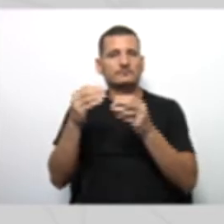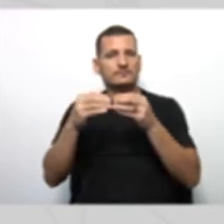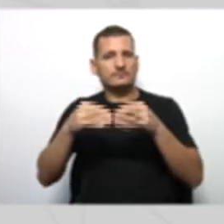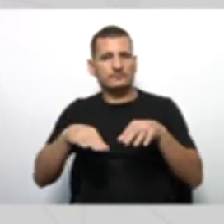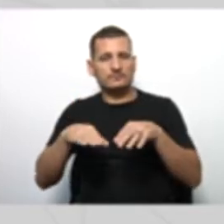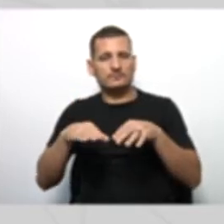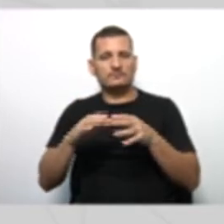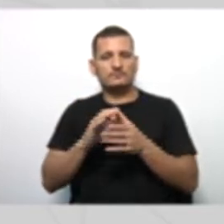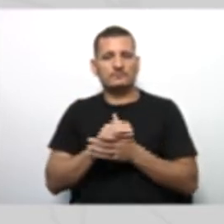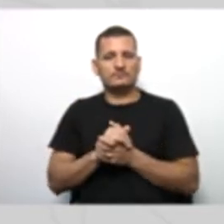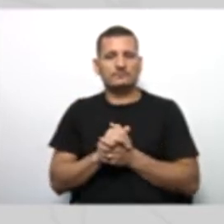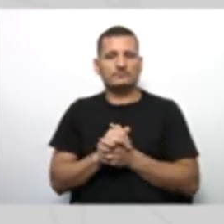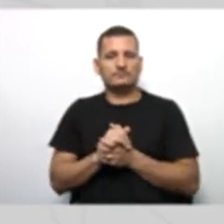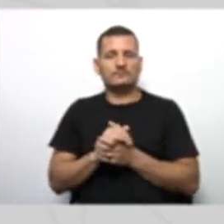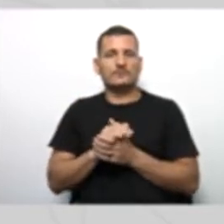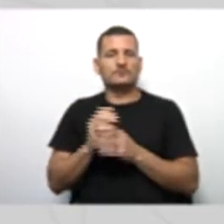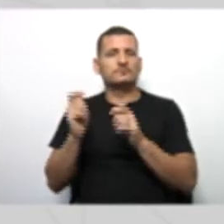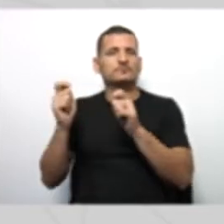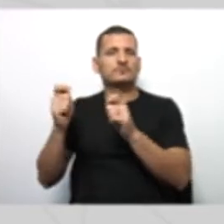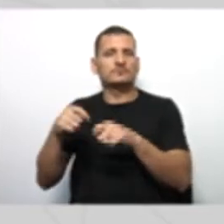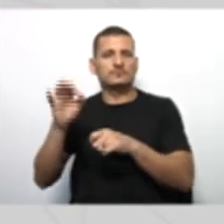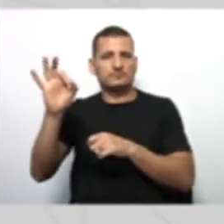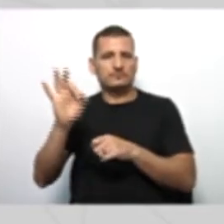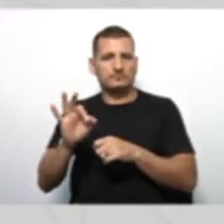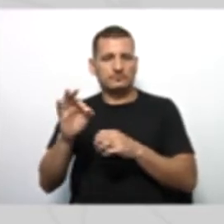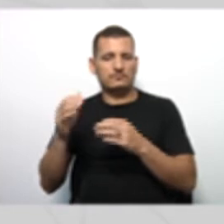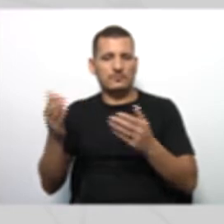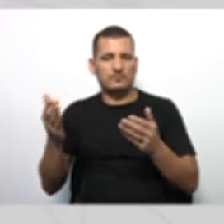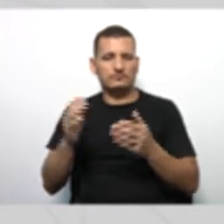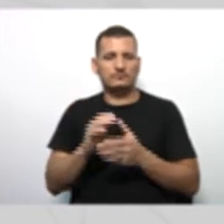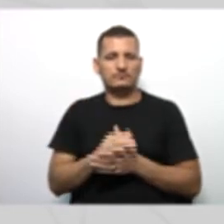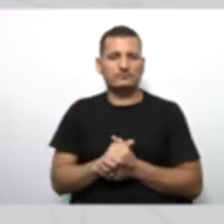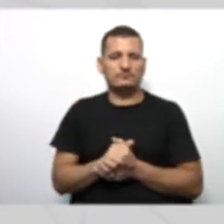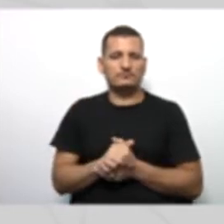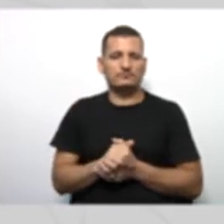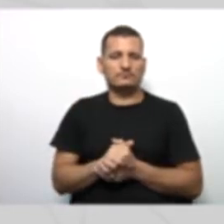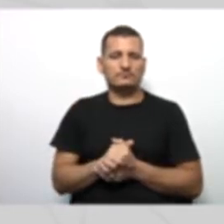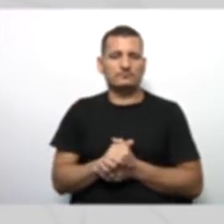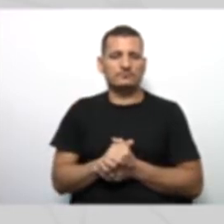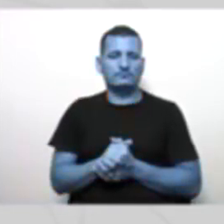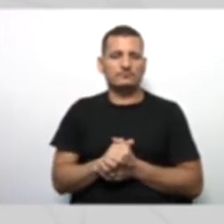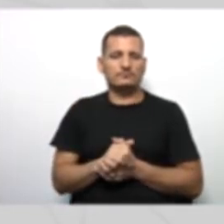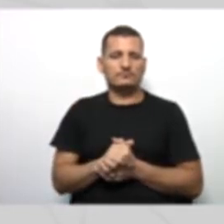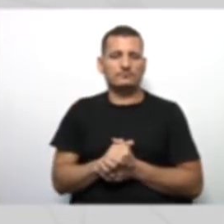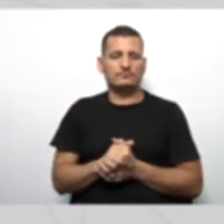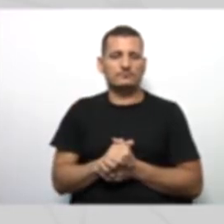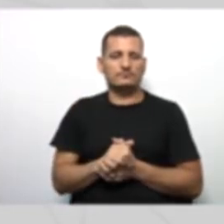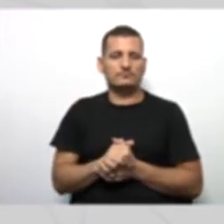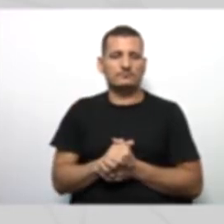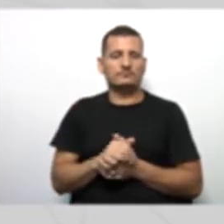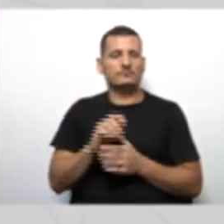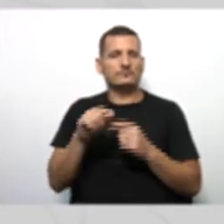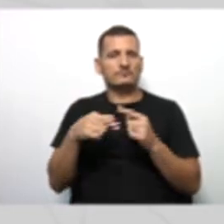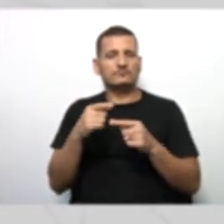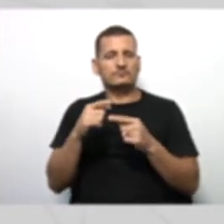1 a 5. Ok? Depois que eu faço isso, depois que eu